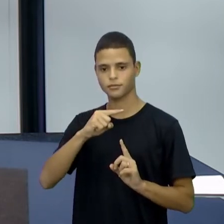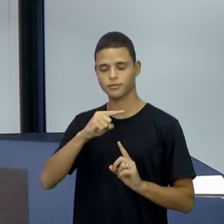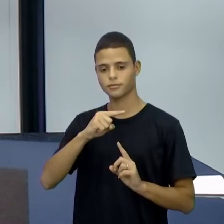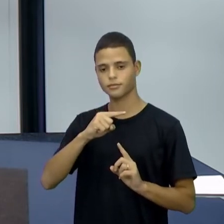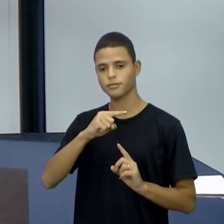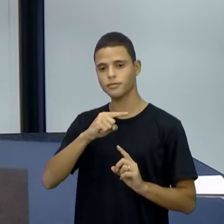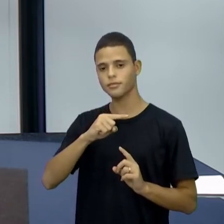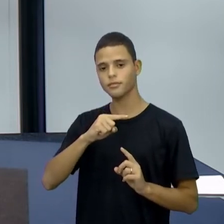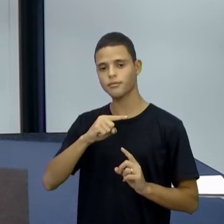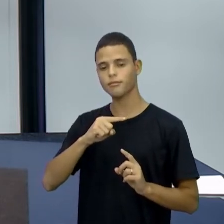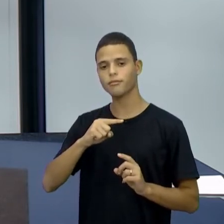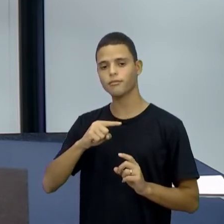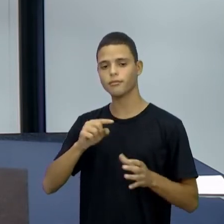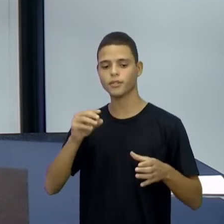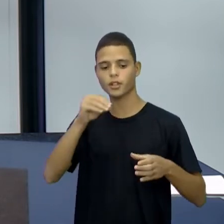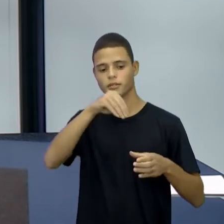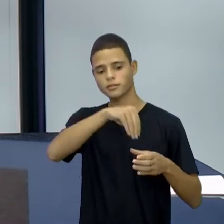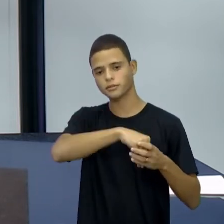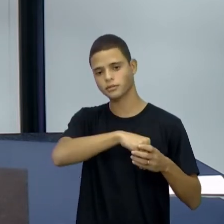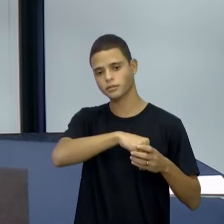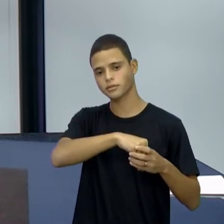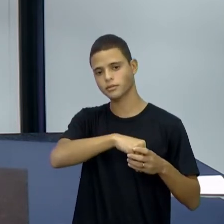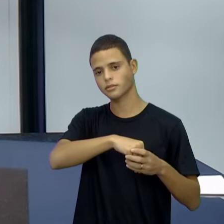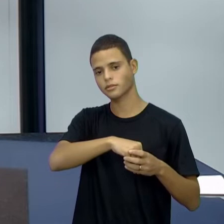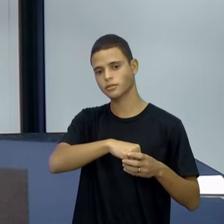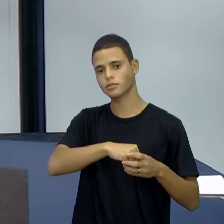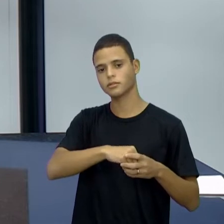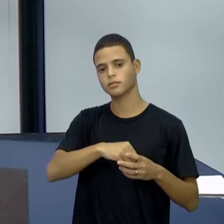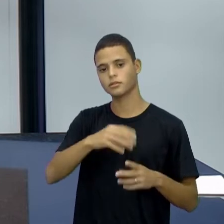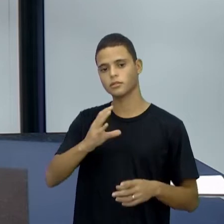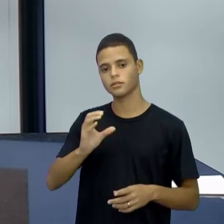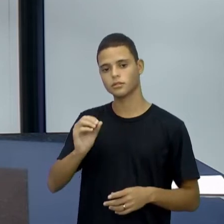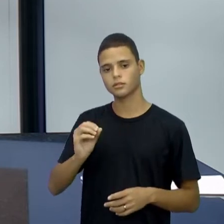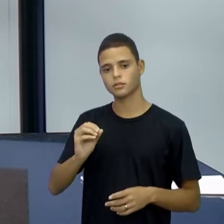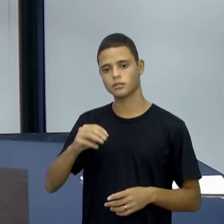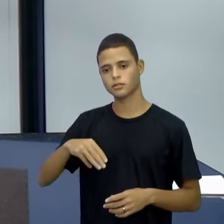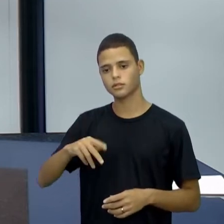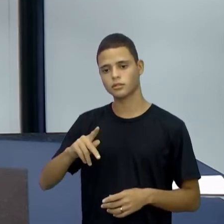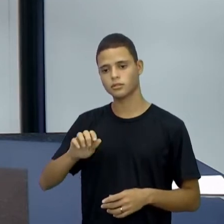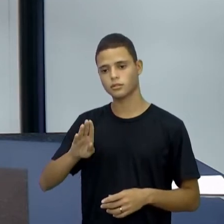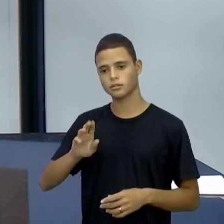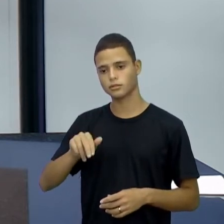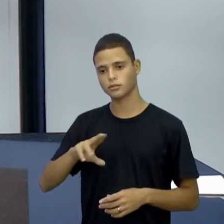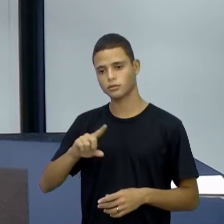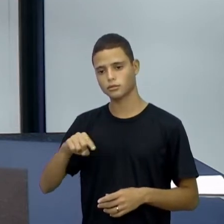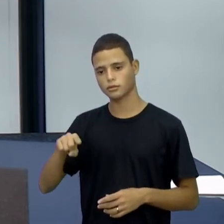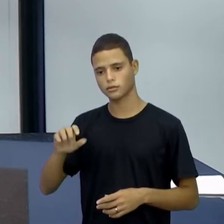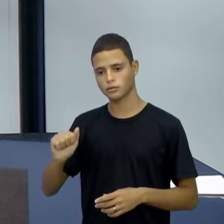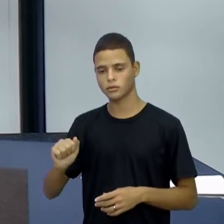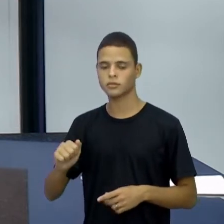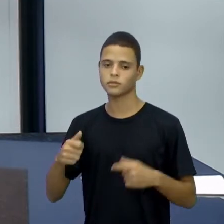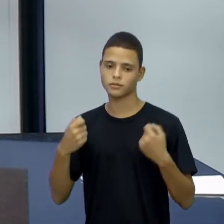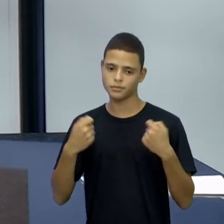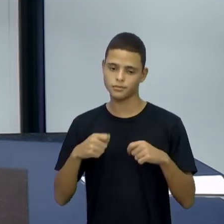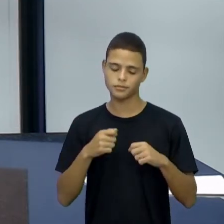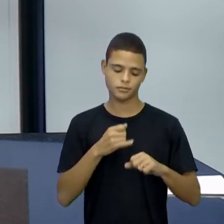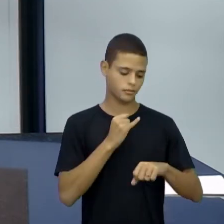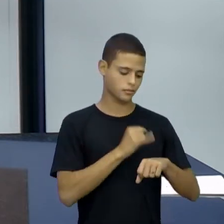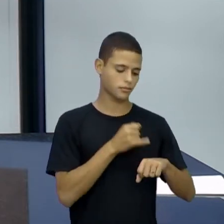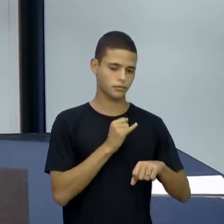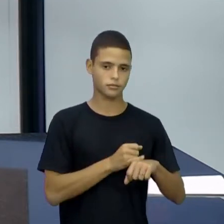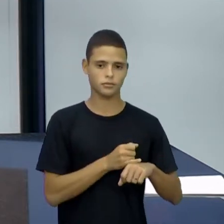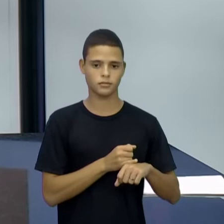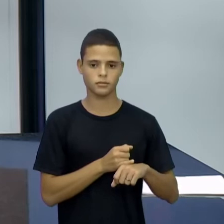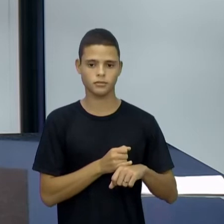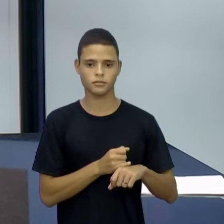latinha. Dentro da latinha é por condução, né? Por isso que tem que ser um alumínio, ela conduz o calor que ela